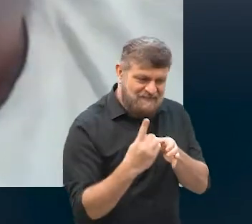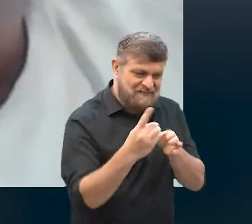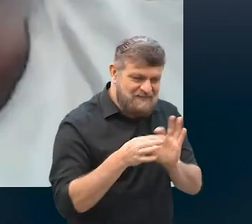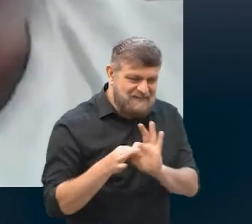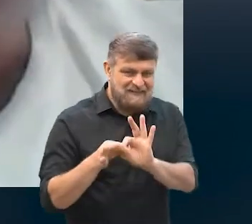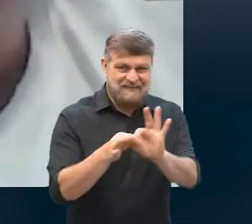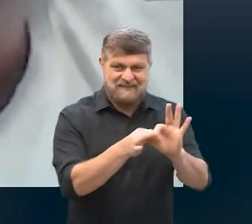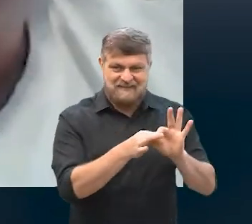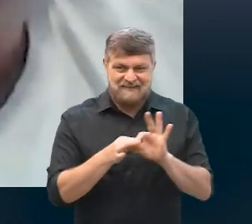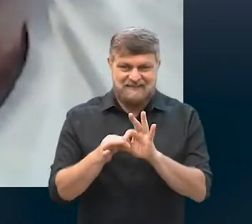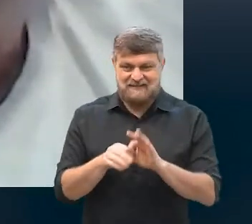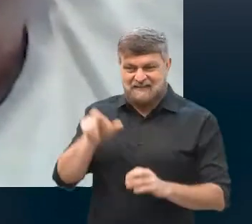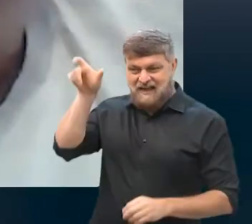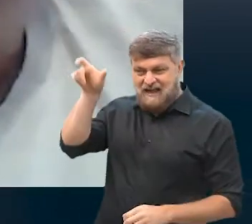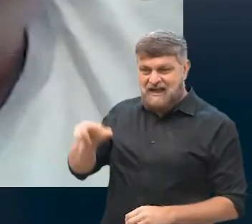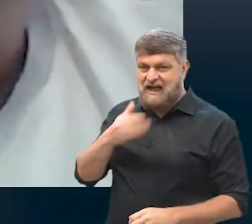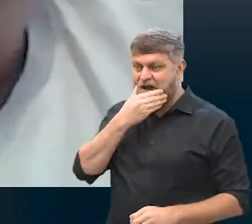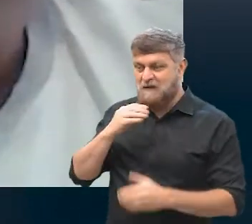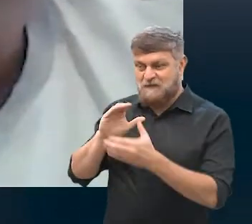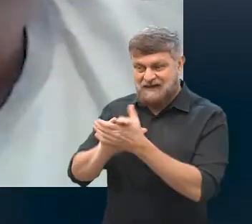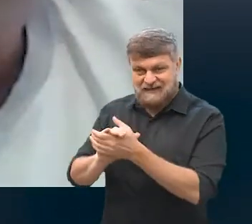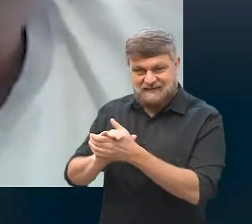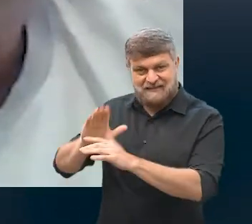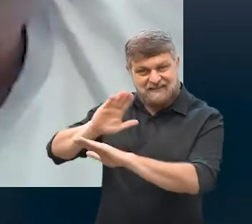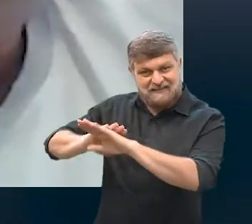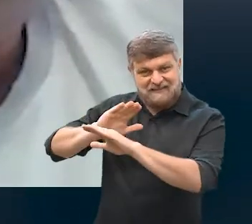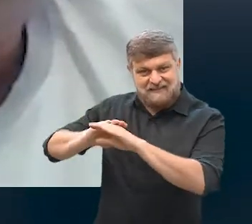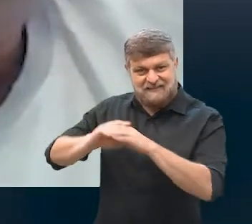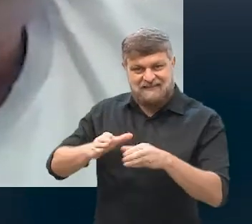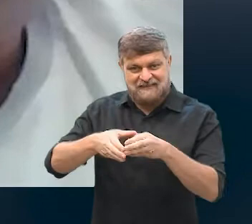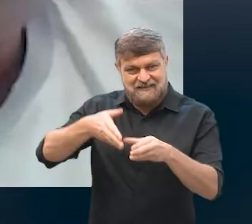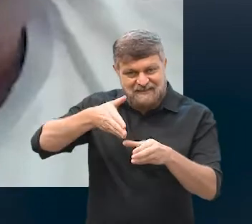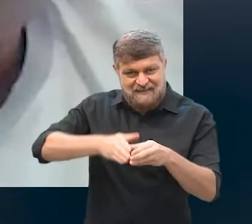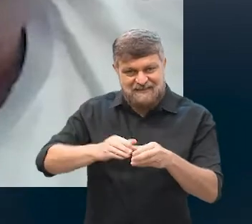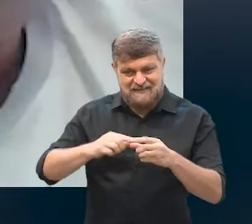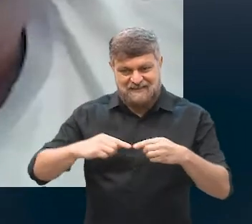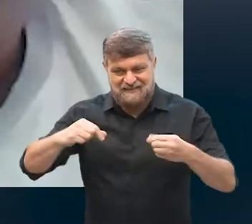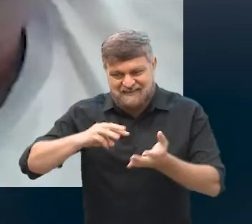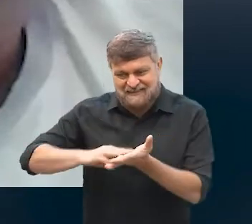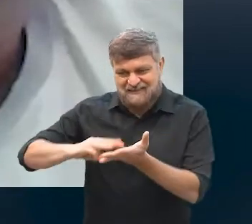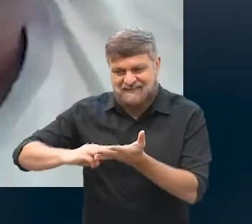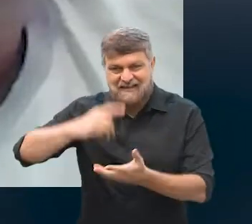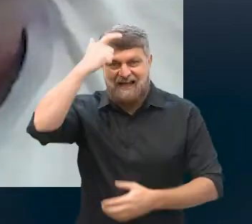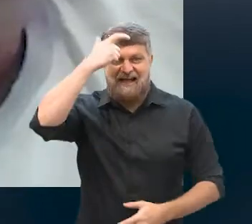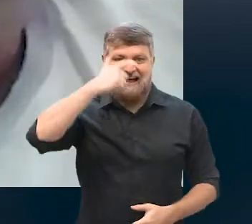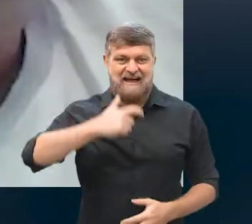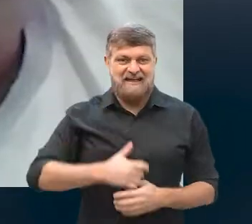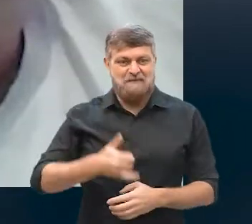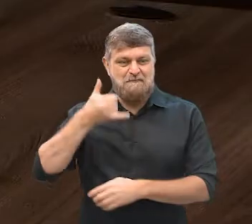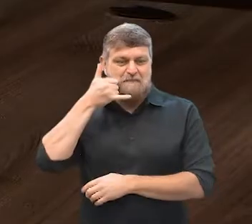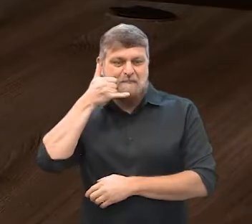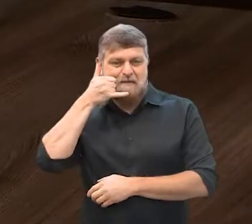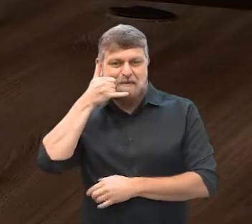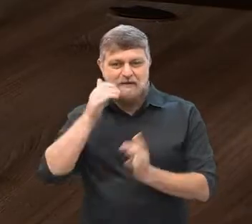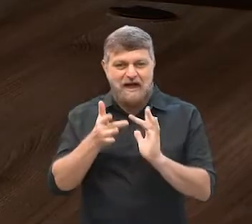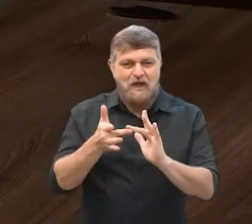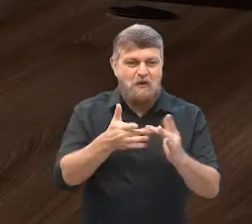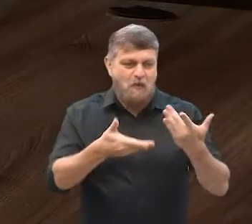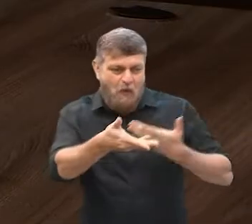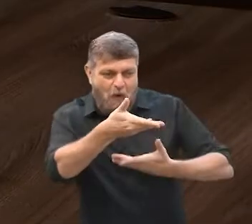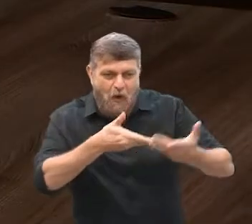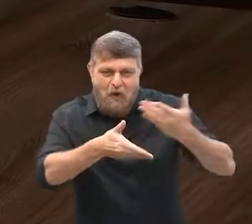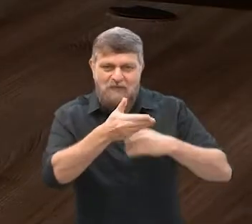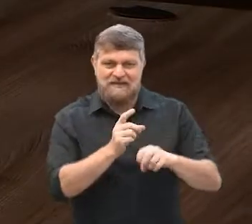quem produz as nossas empanadas. Eu falo, eu sou a moça do marketing e do telefone só.